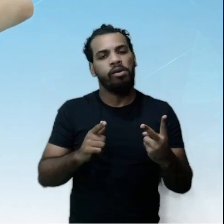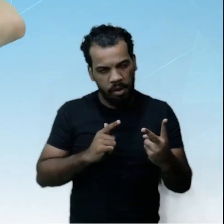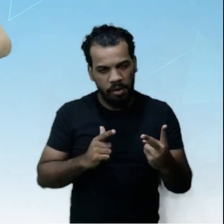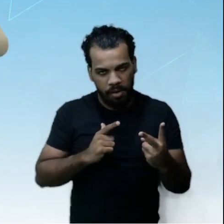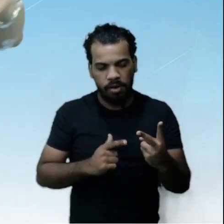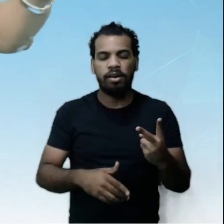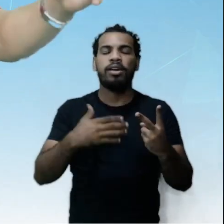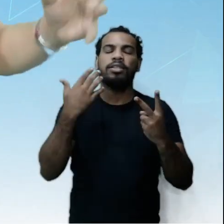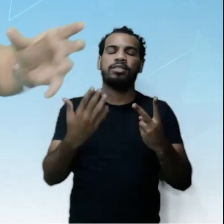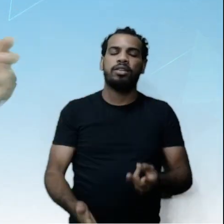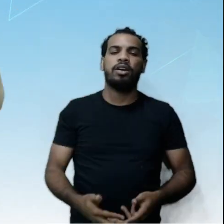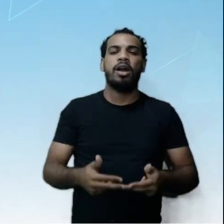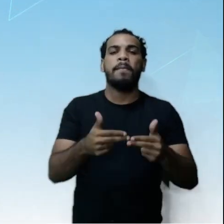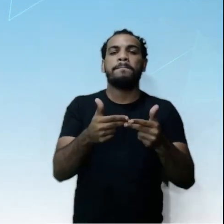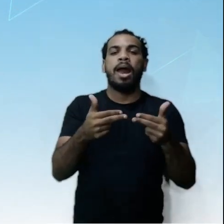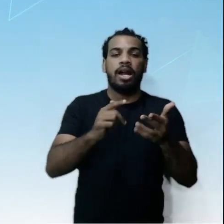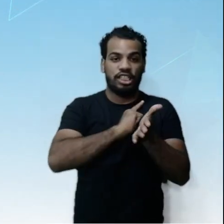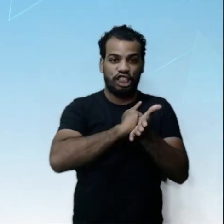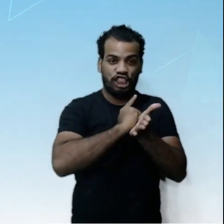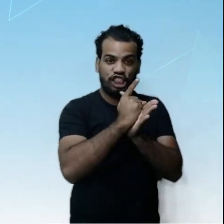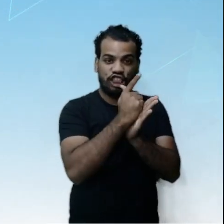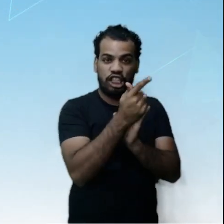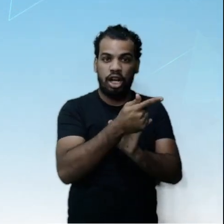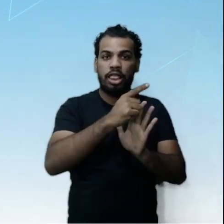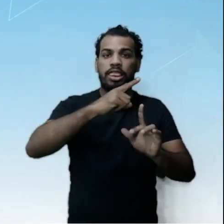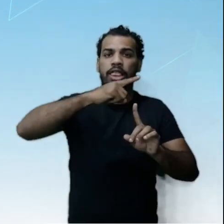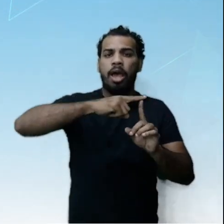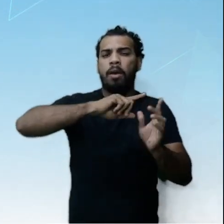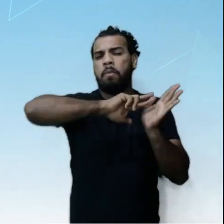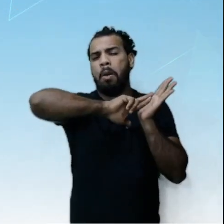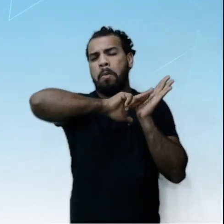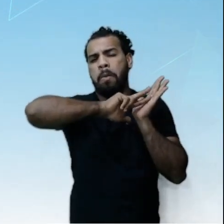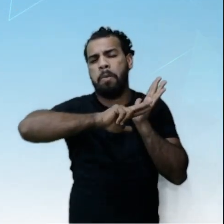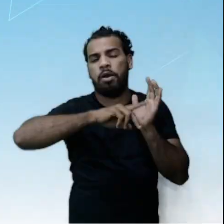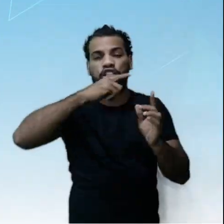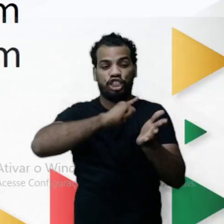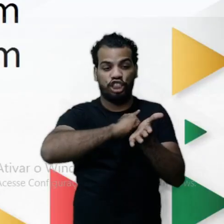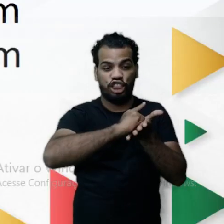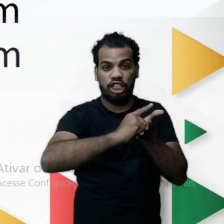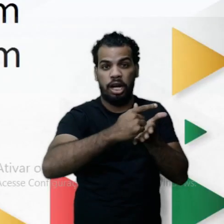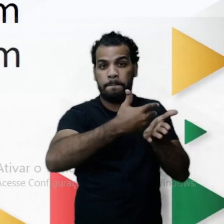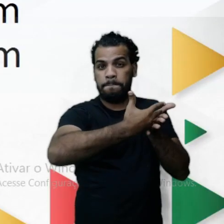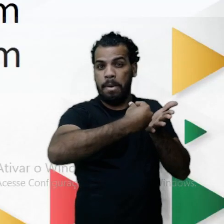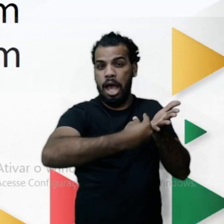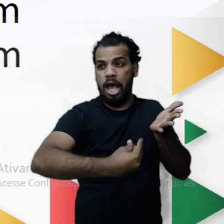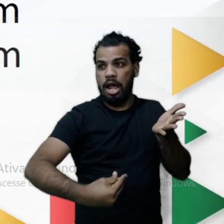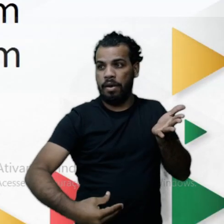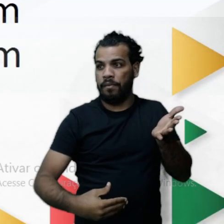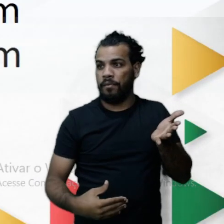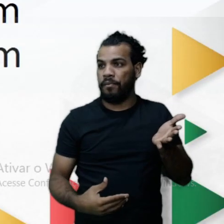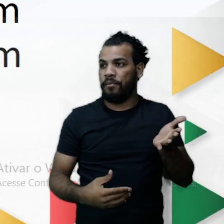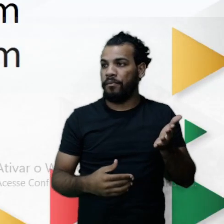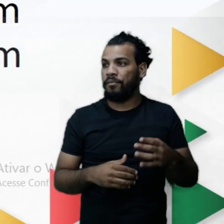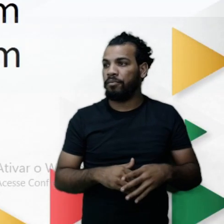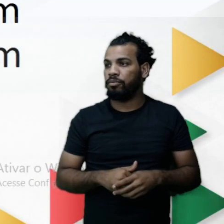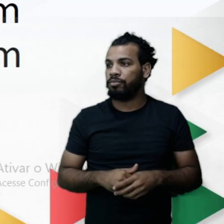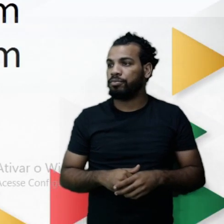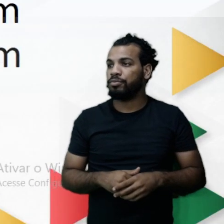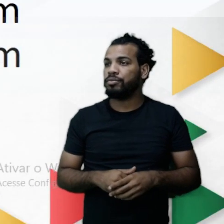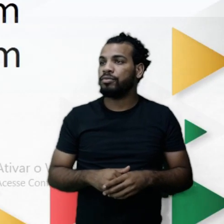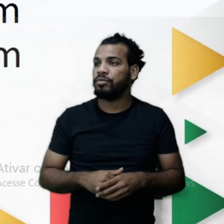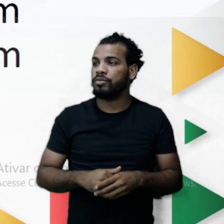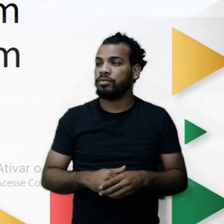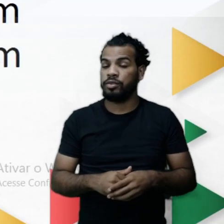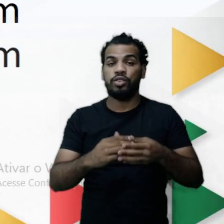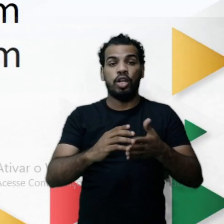existe uma infinidade de gêneros que nós vamos conhecer. Acompanhe comigo o que são gêneros textuais. São